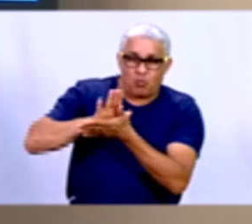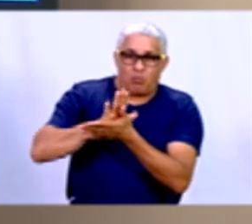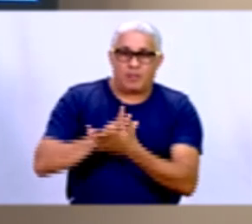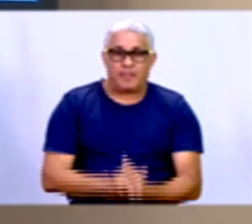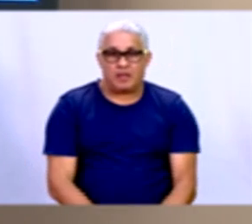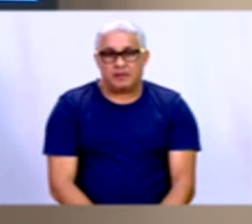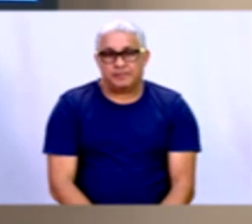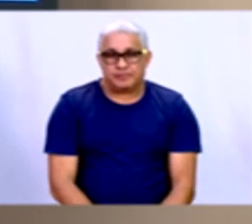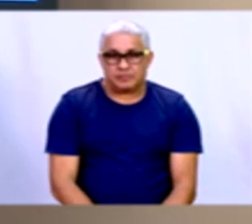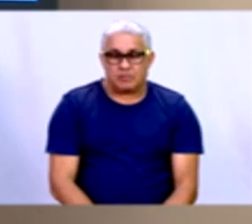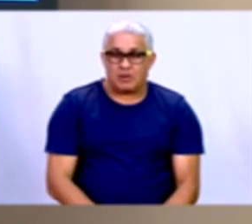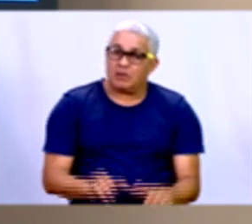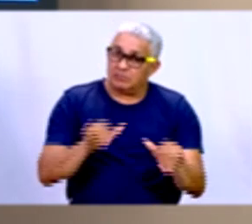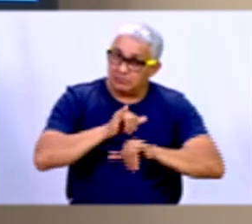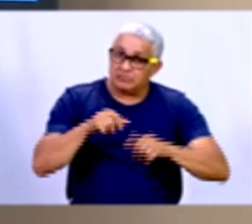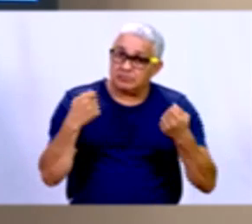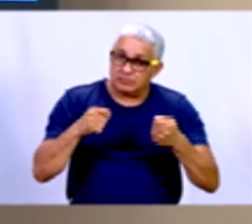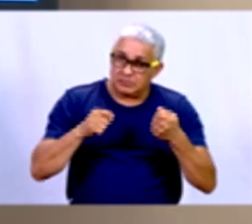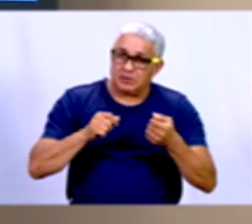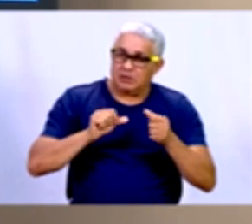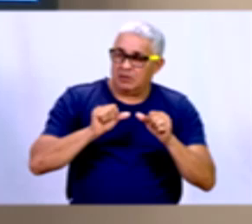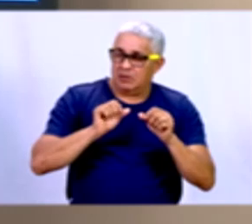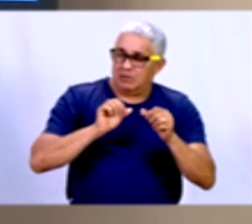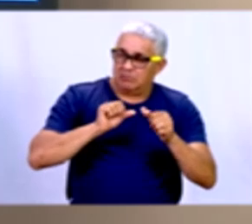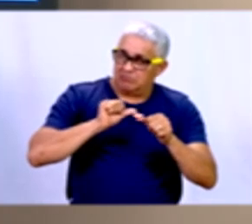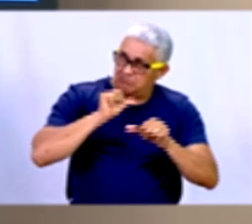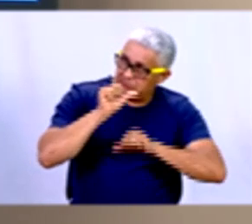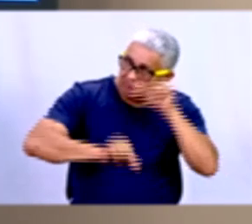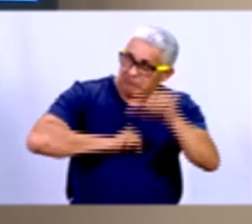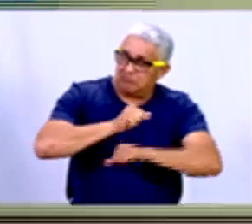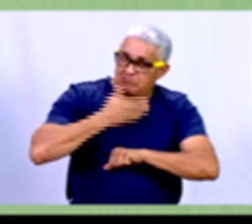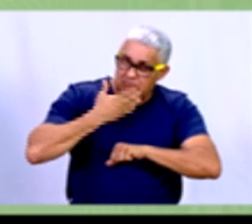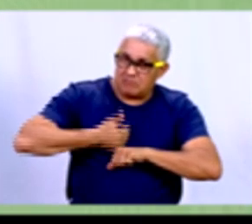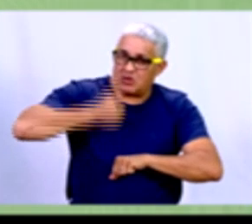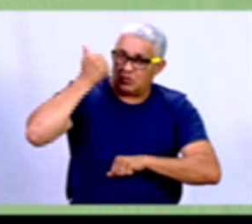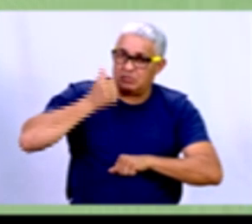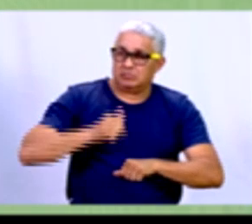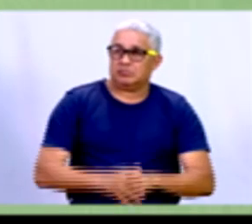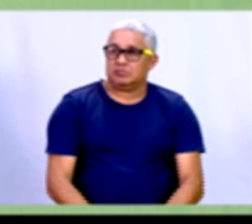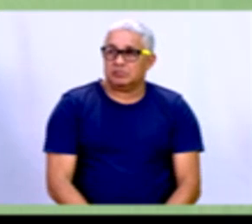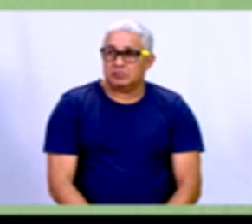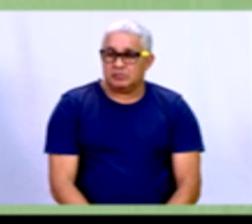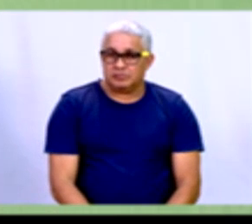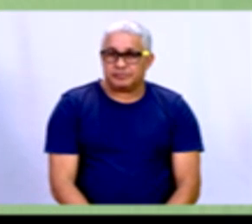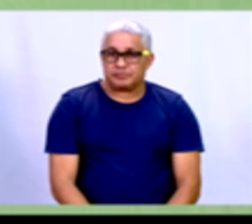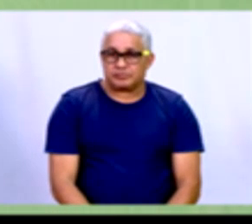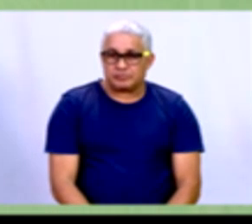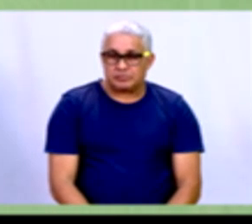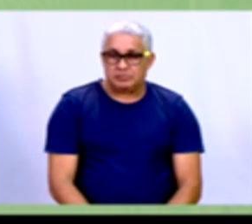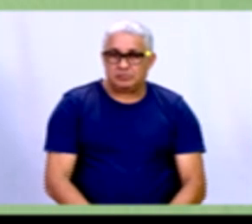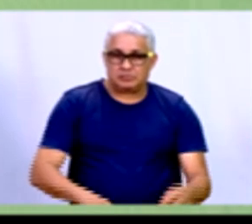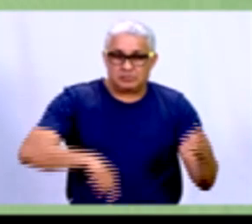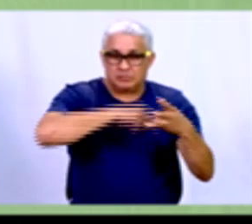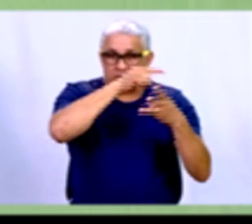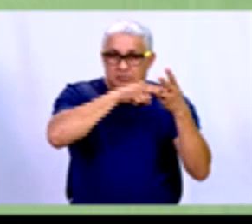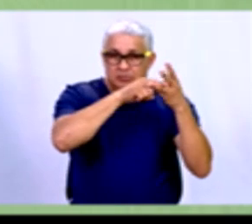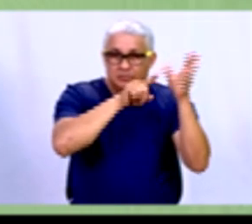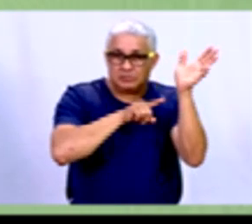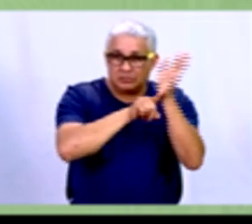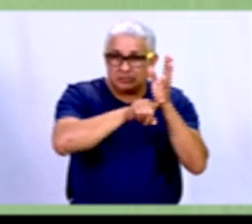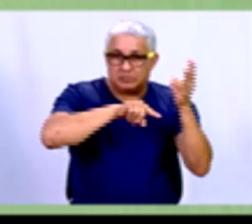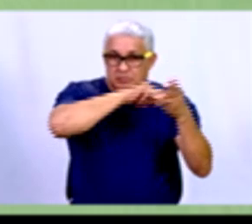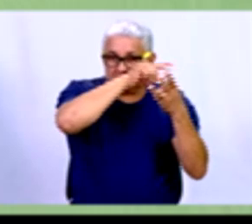Então, essas informações precisam ser trabalhadas, certo? Professor Marcel, com relação à pergunta 3, identifique